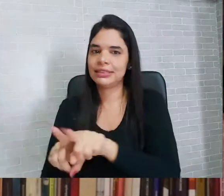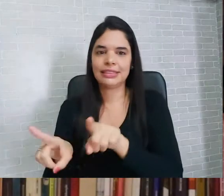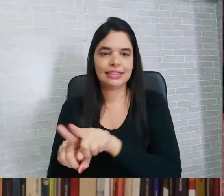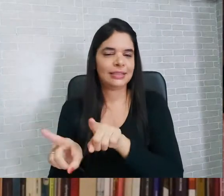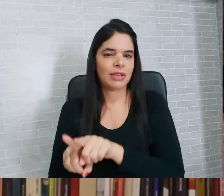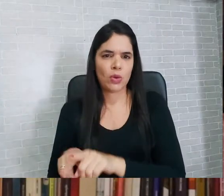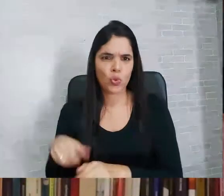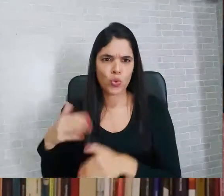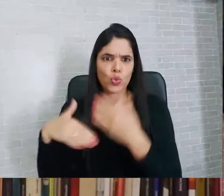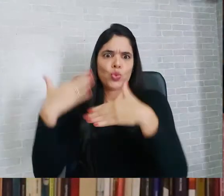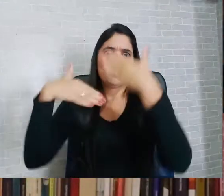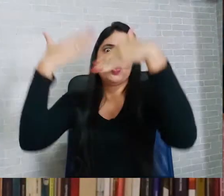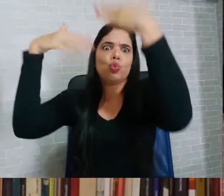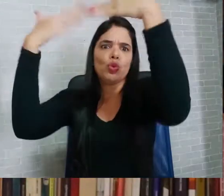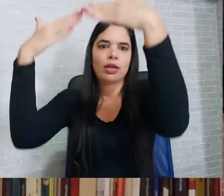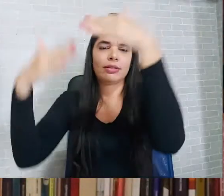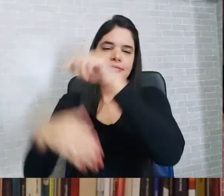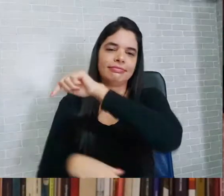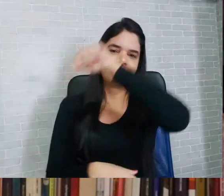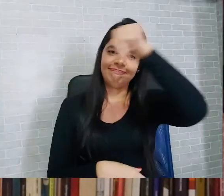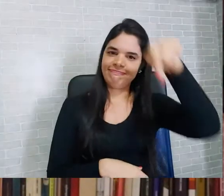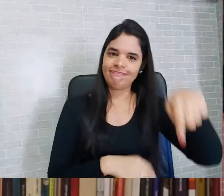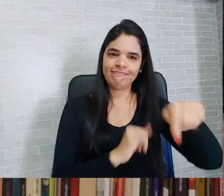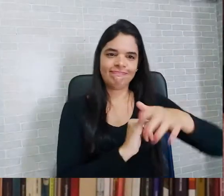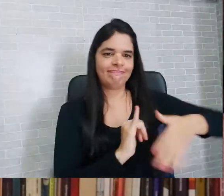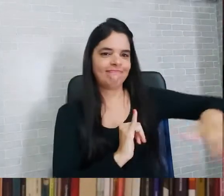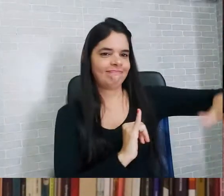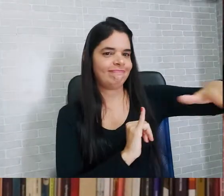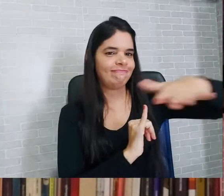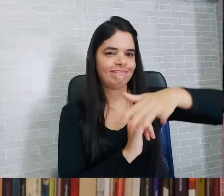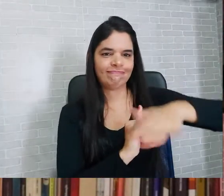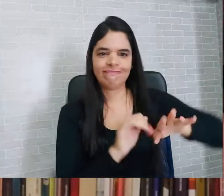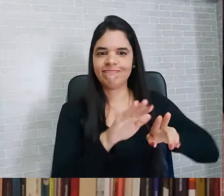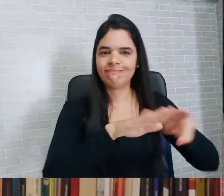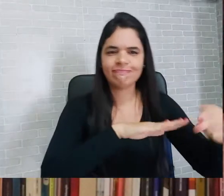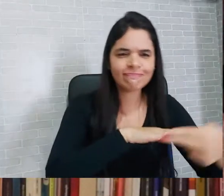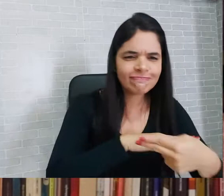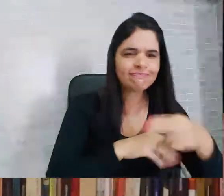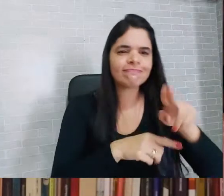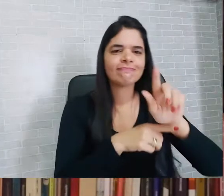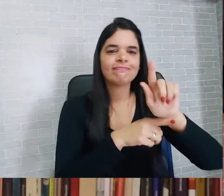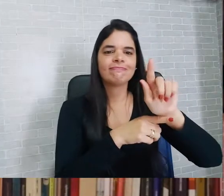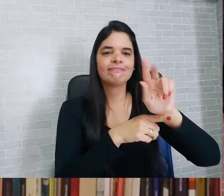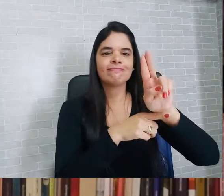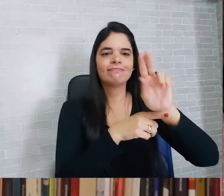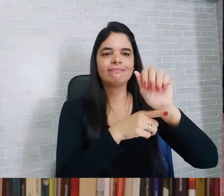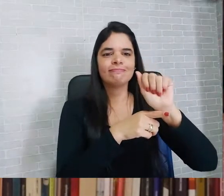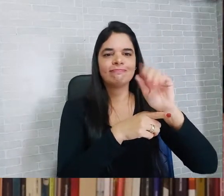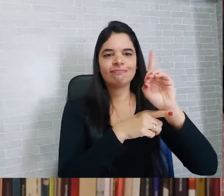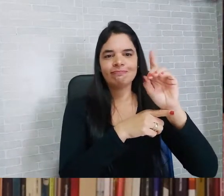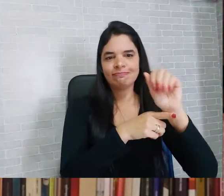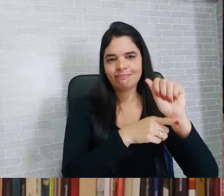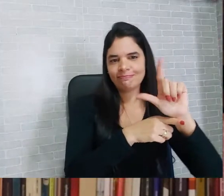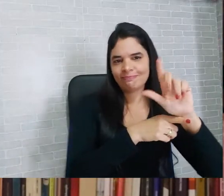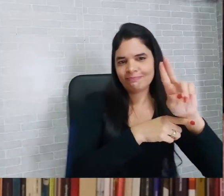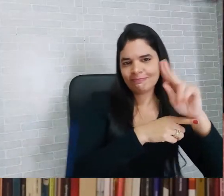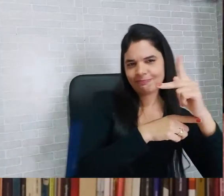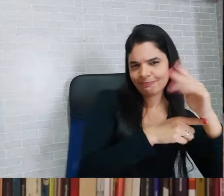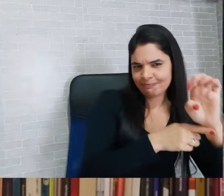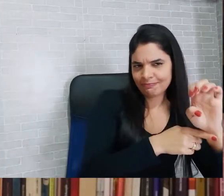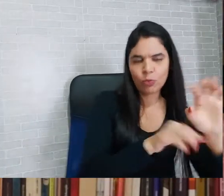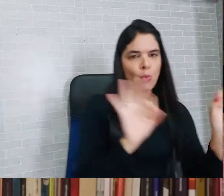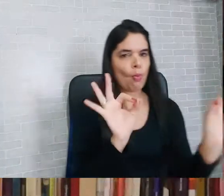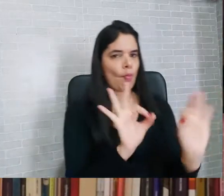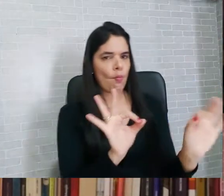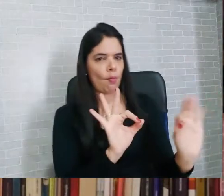desenvolveu em Guadalupe, em Martinica, no Haiti. E um outro detalhe é que em